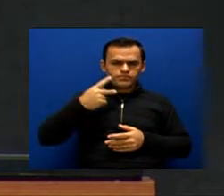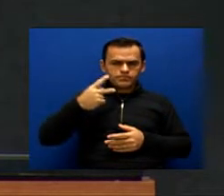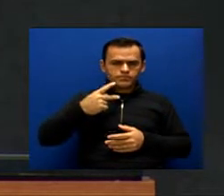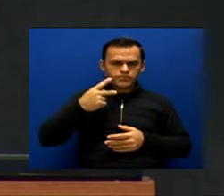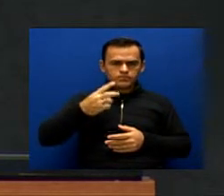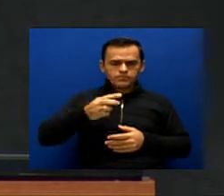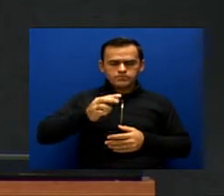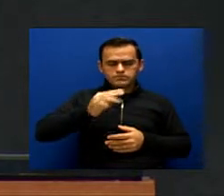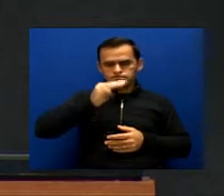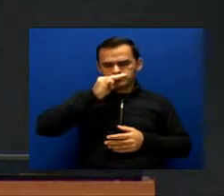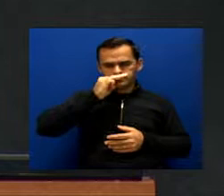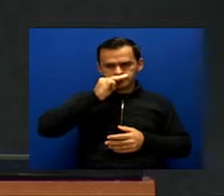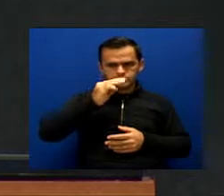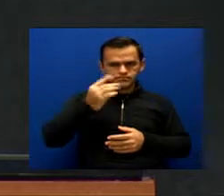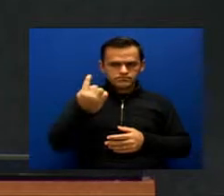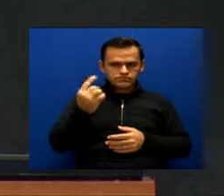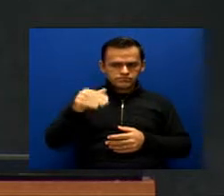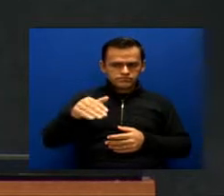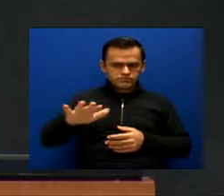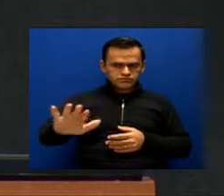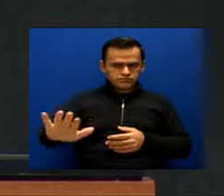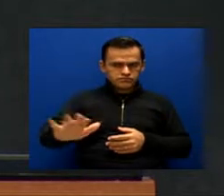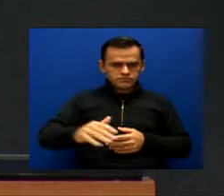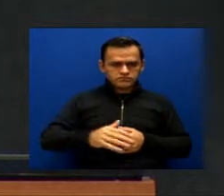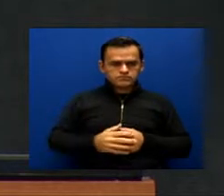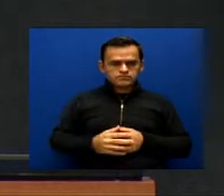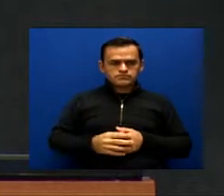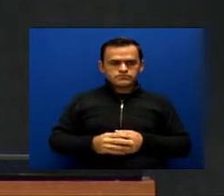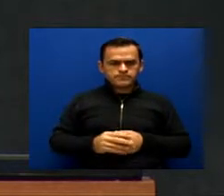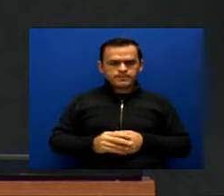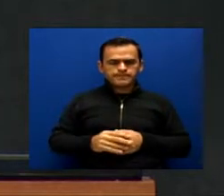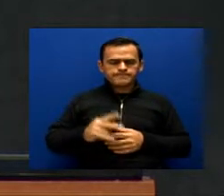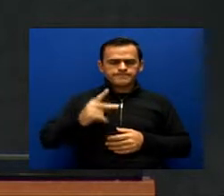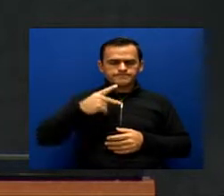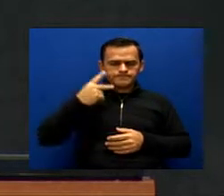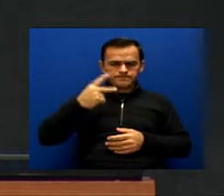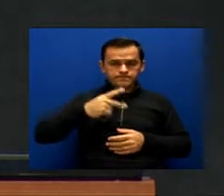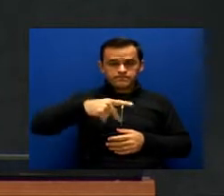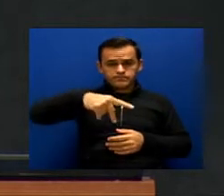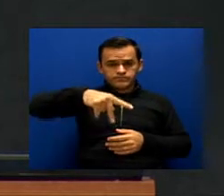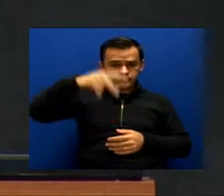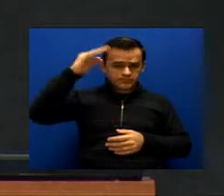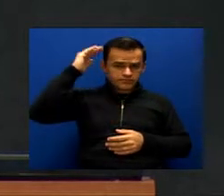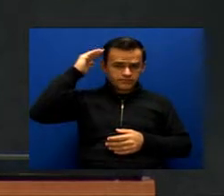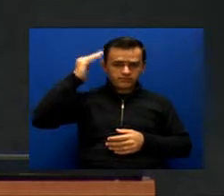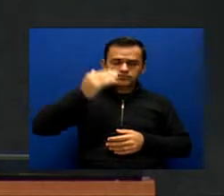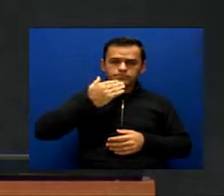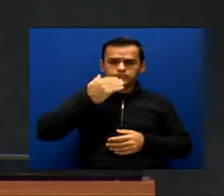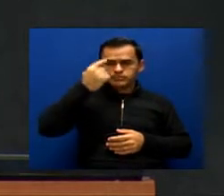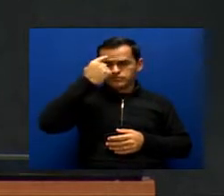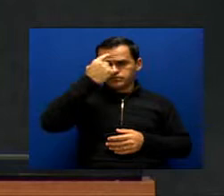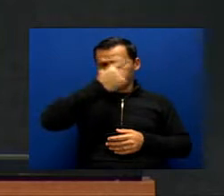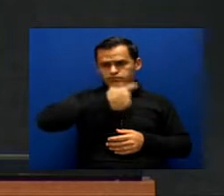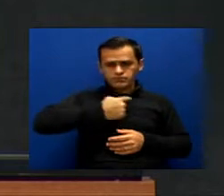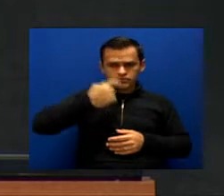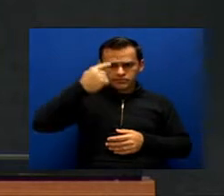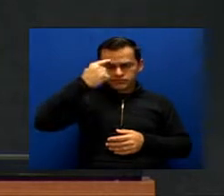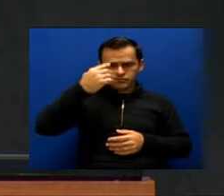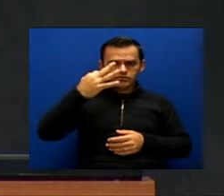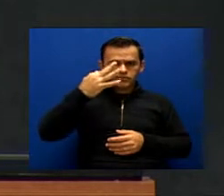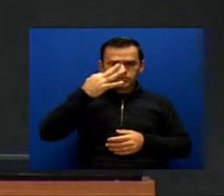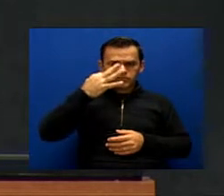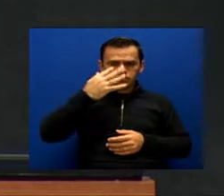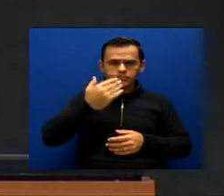Vereador Martinez, só um minuto, por gentileza. Tá, o vereador Pérez pediu uma hora, o vereador Fernandinho